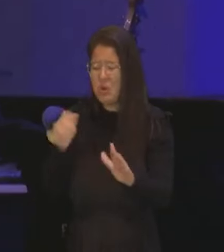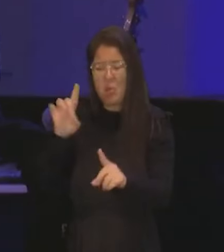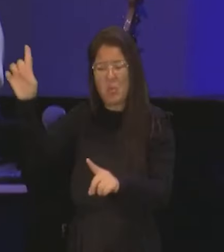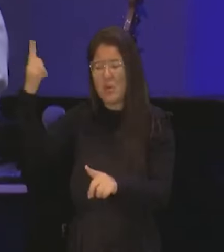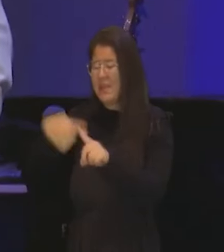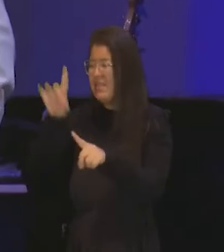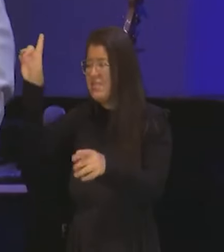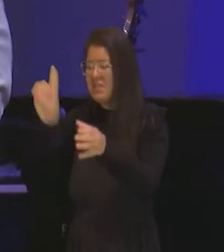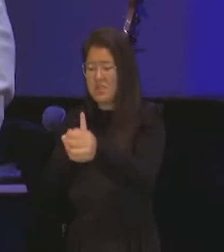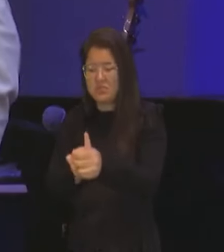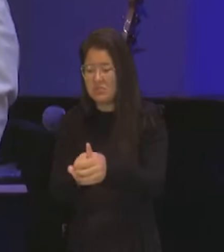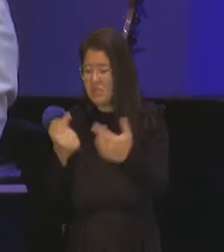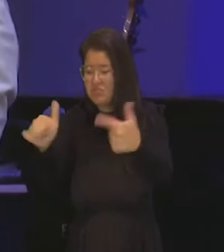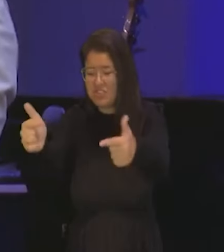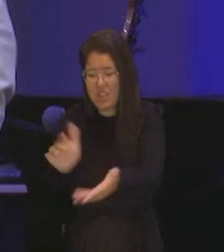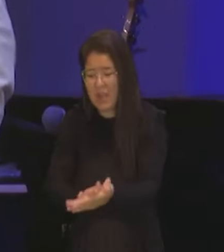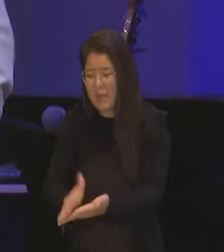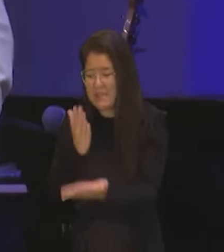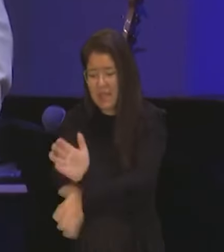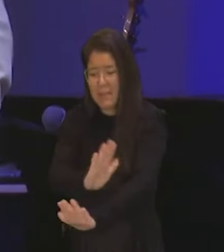Espírito.